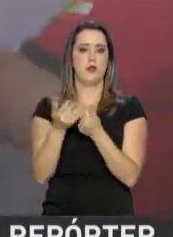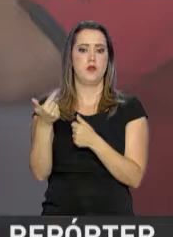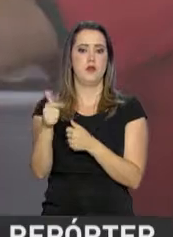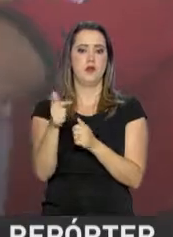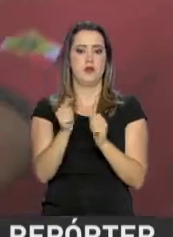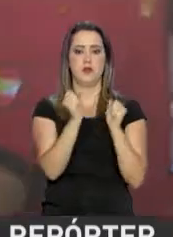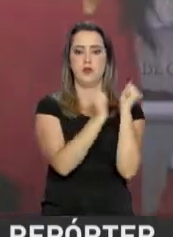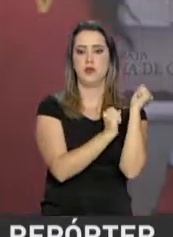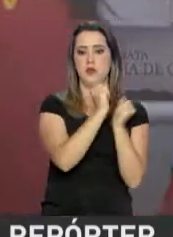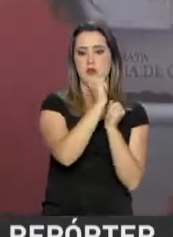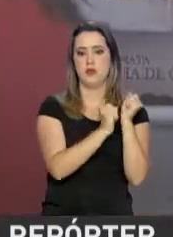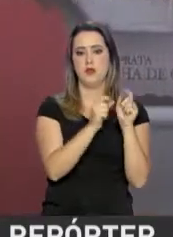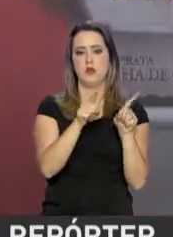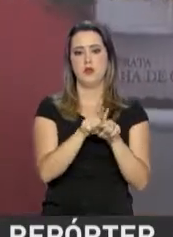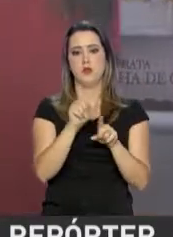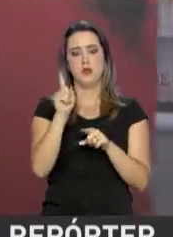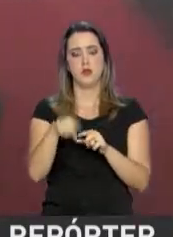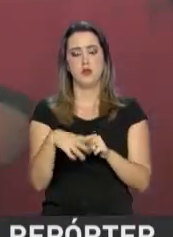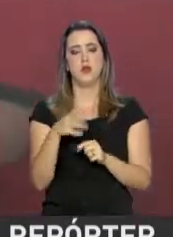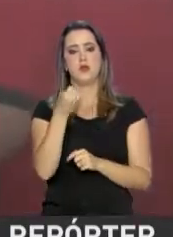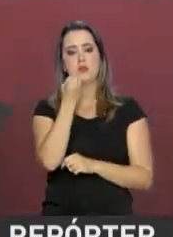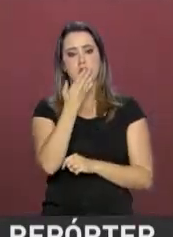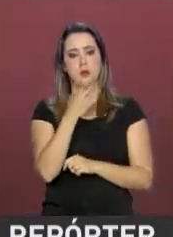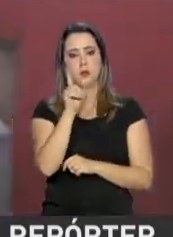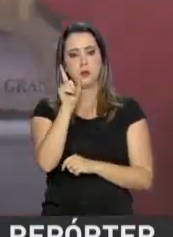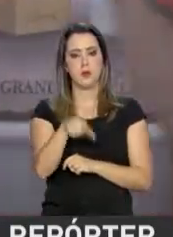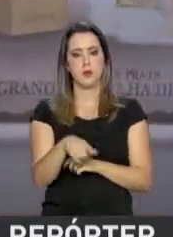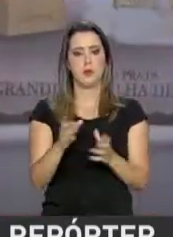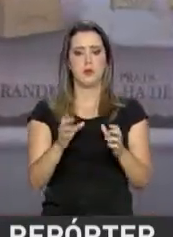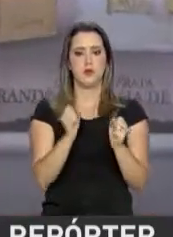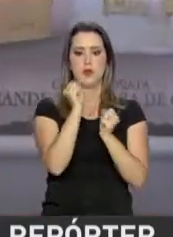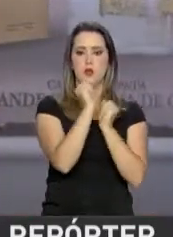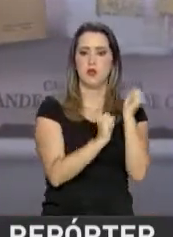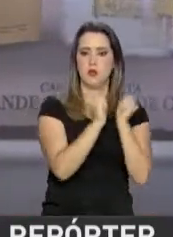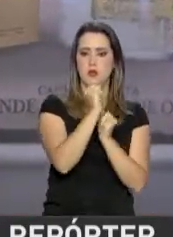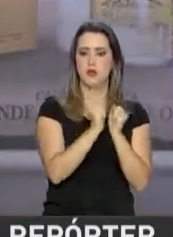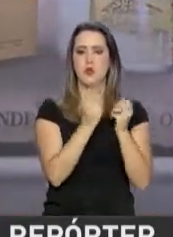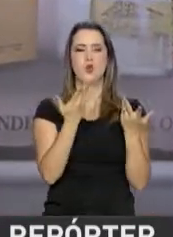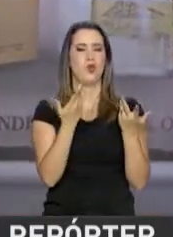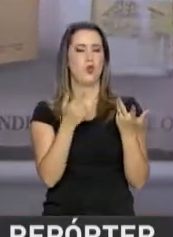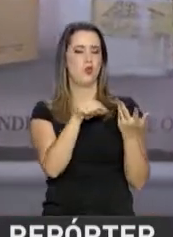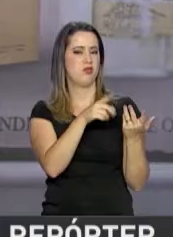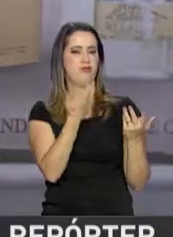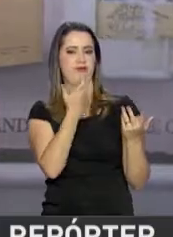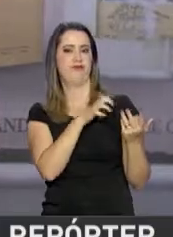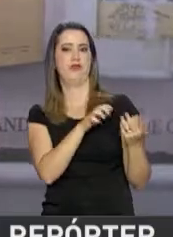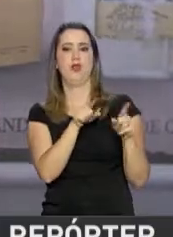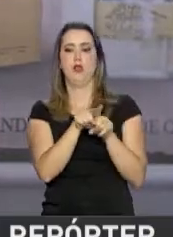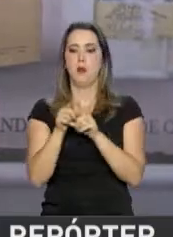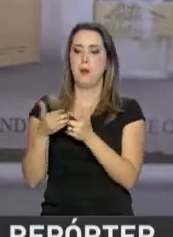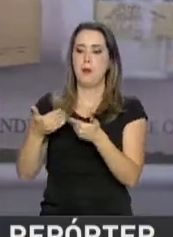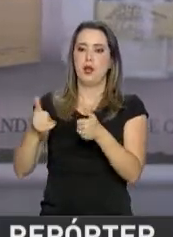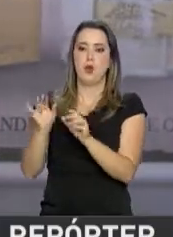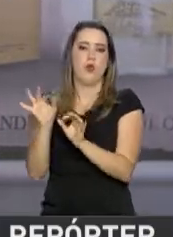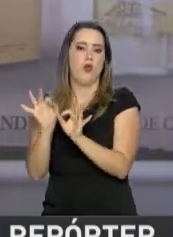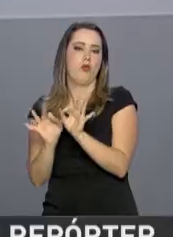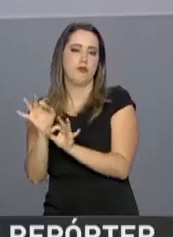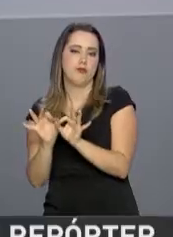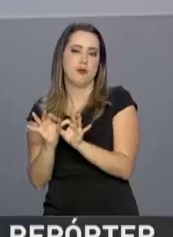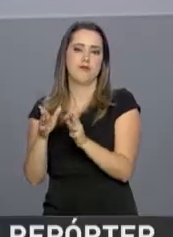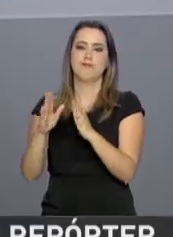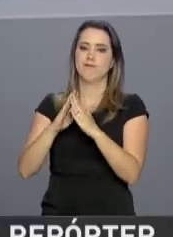outros funcionários então o povo valoriza muito isso não é porque ele indústria sua máquina e tudo que é regional e é mais valorizado mesmo